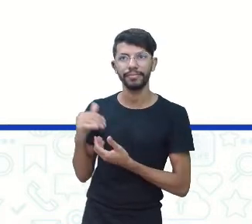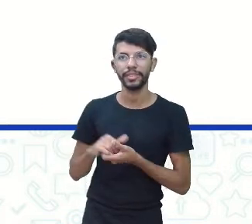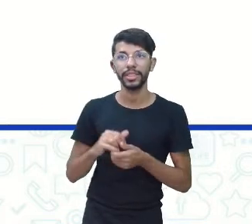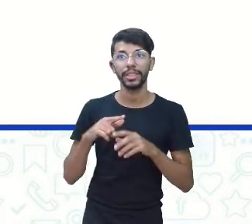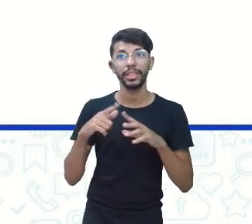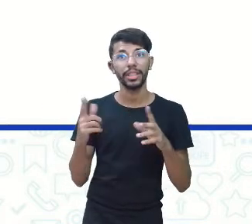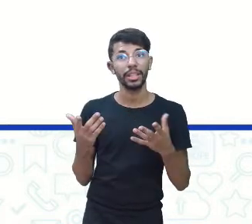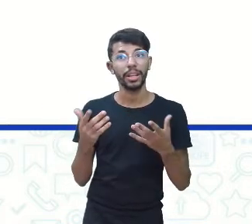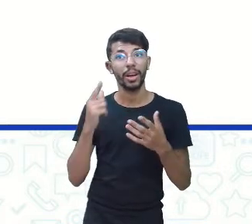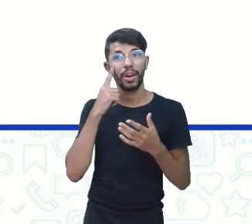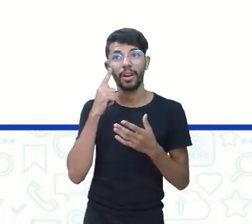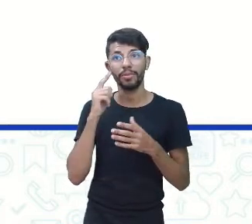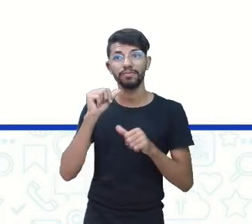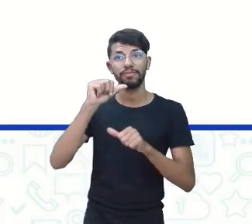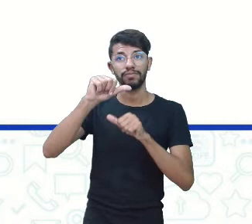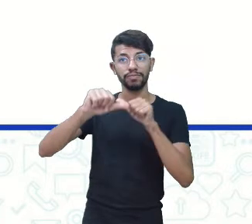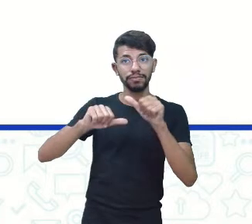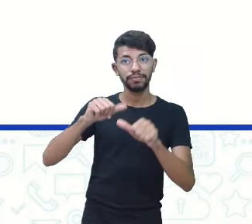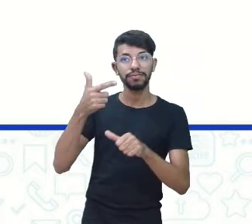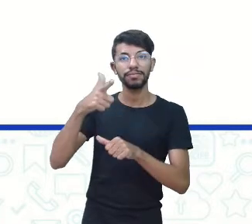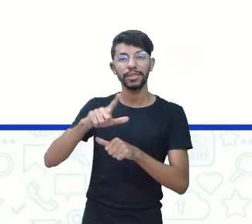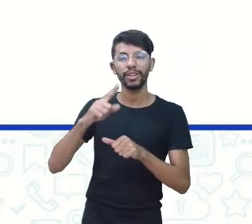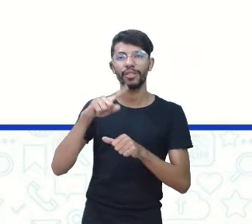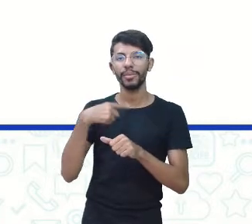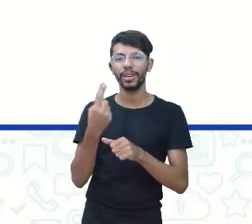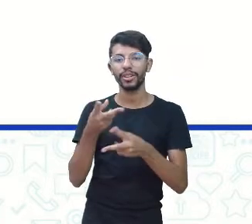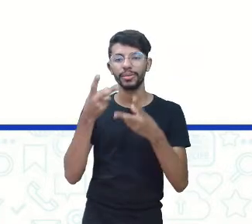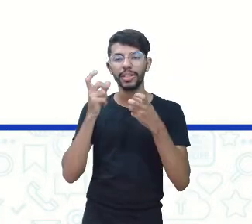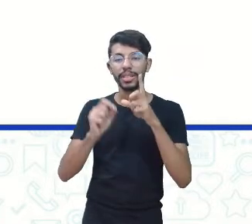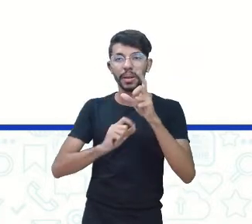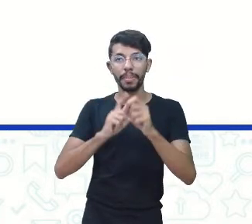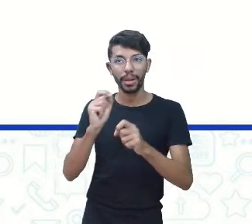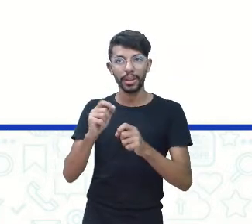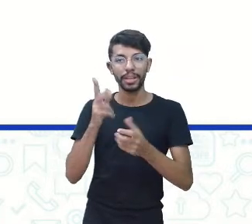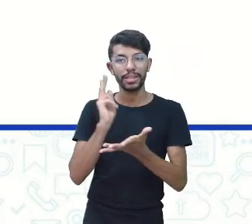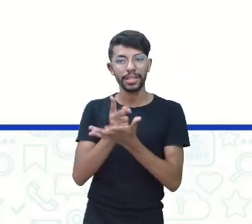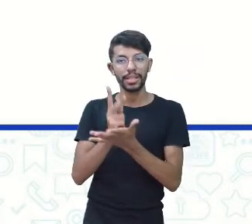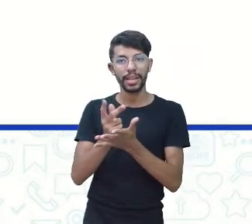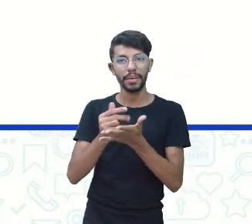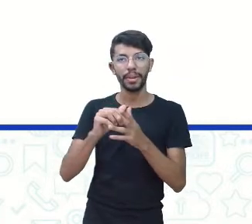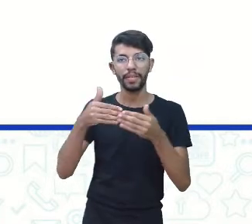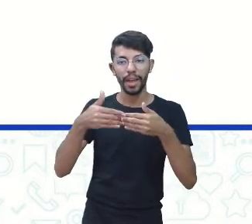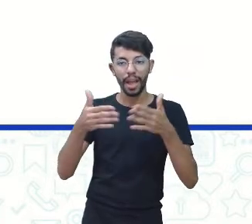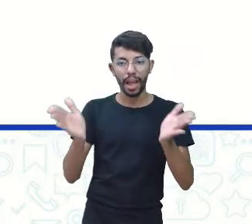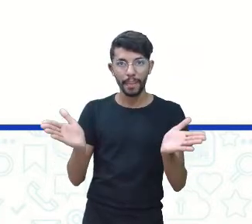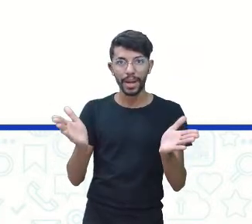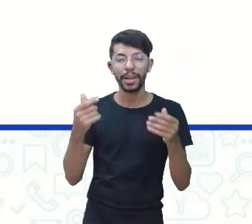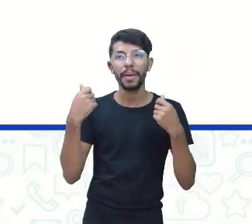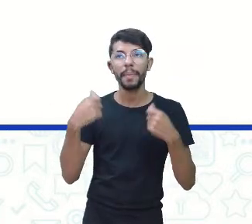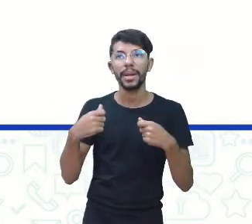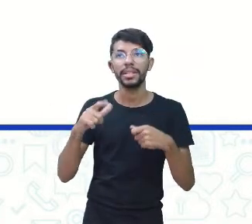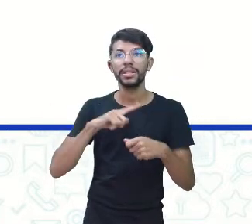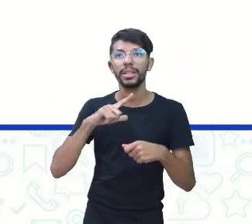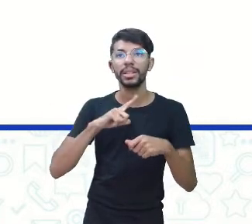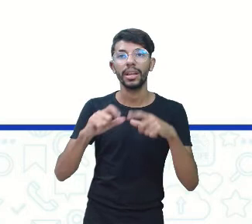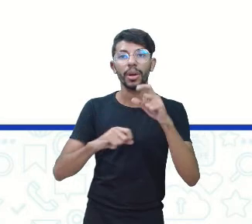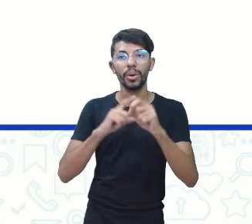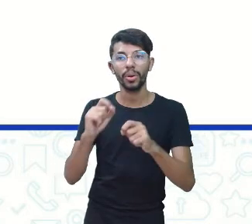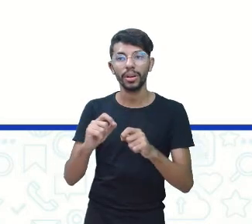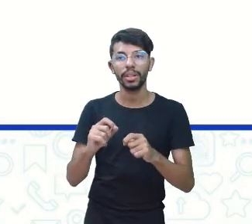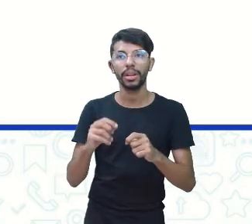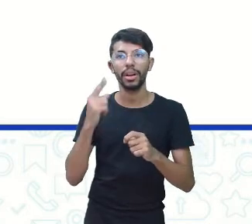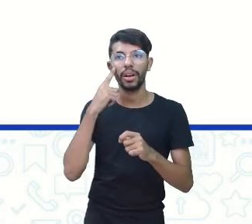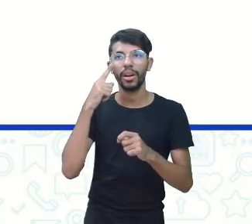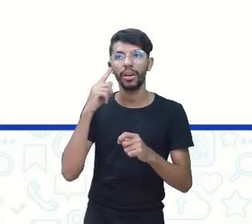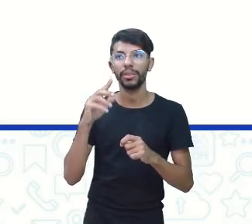de novo, tá vendo? Pra gente ver que sempre que a gente vai planificar esse prisma, eu consigo obter essas faces que